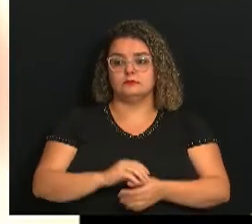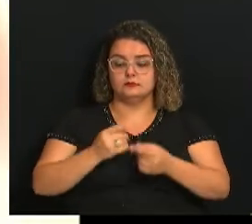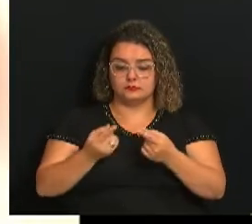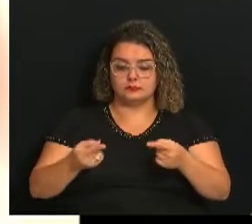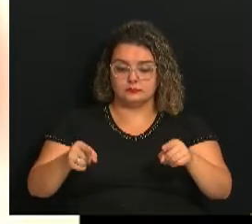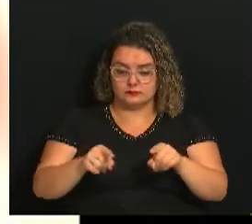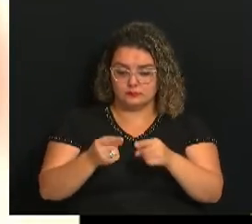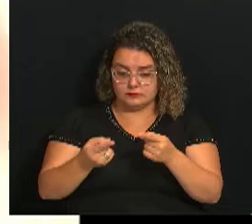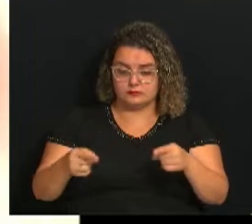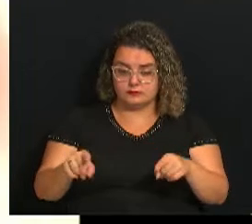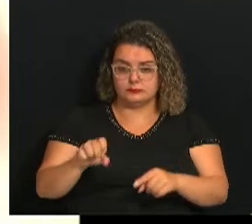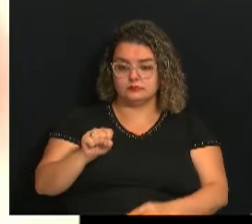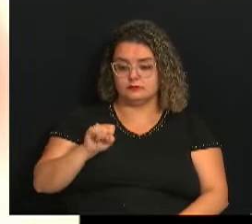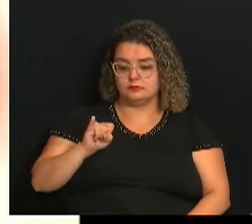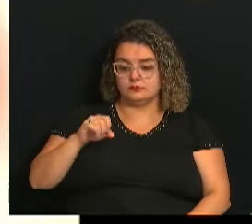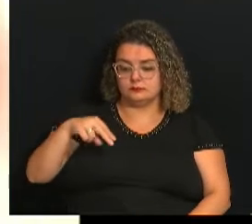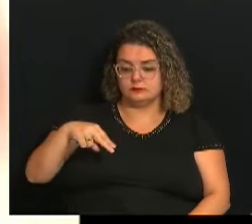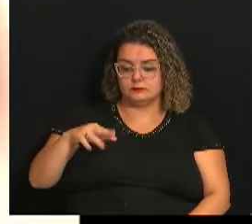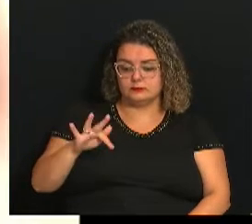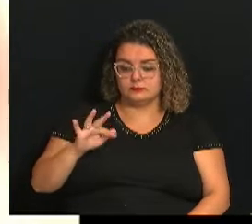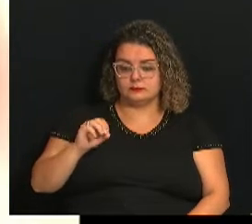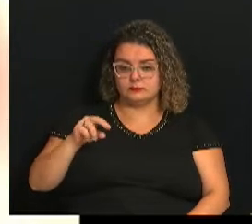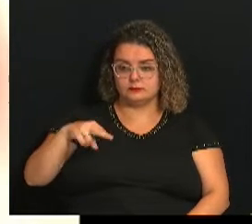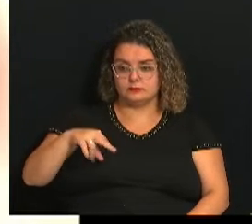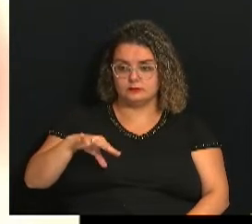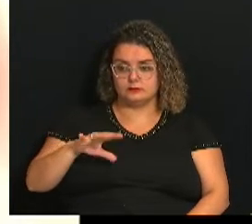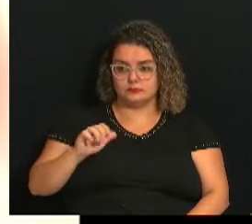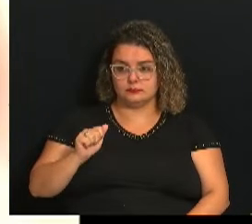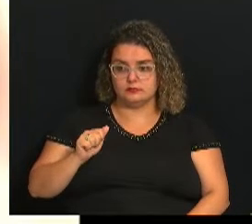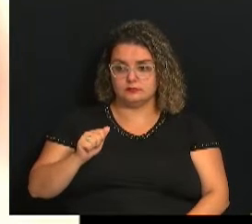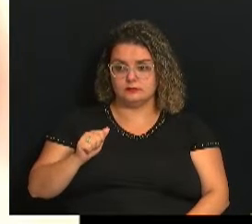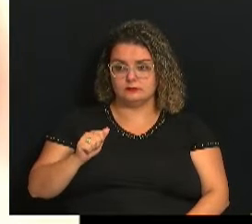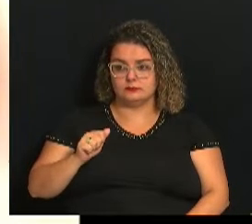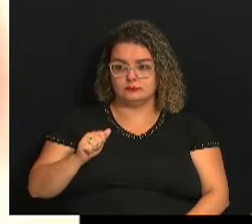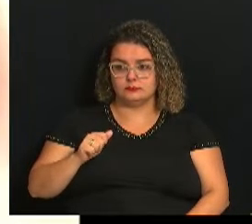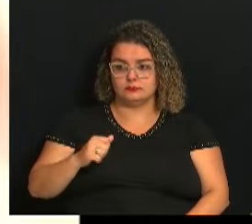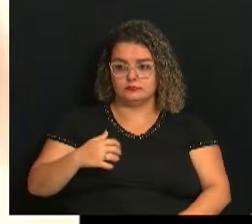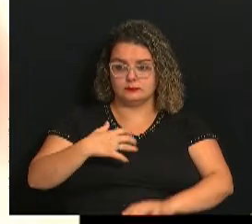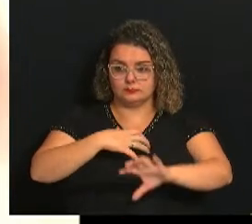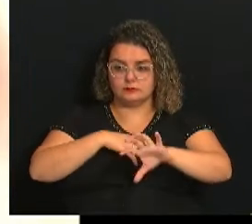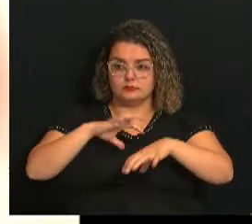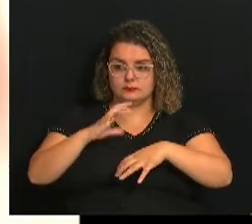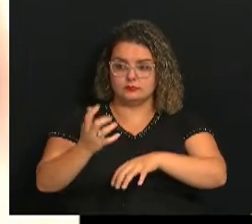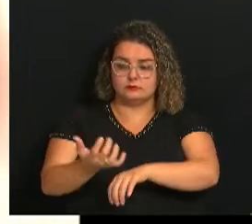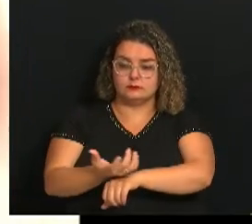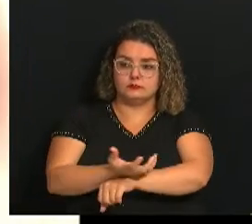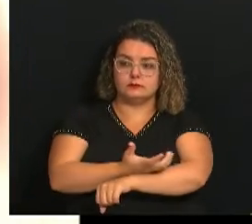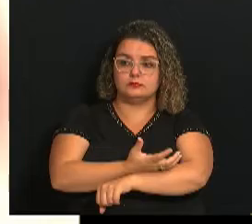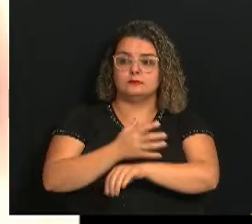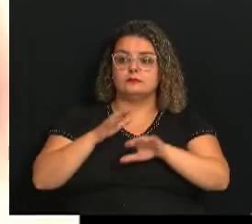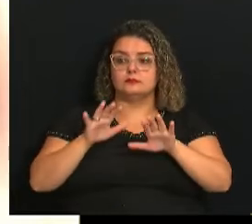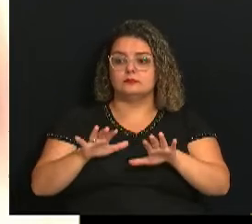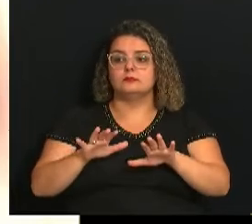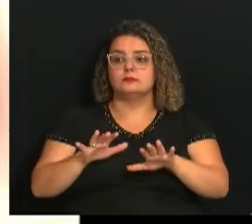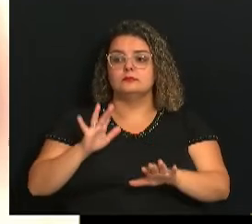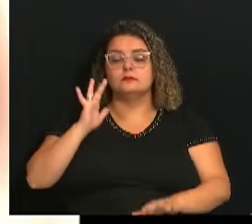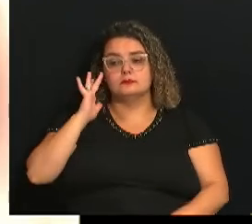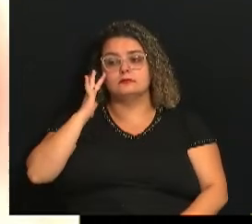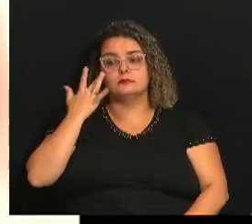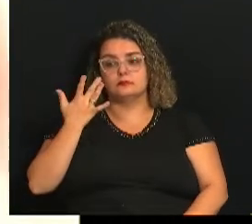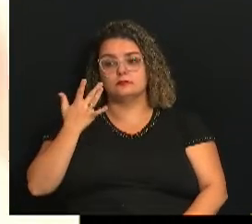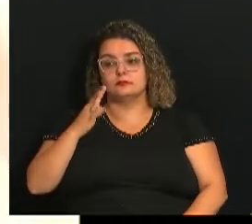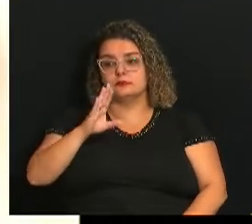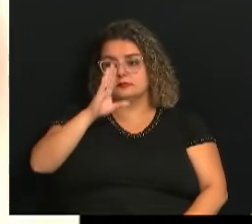Sinfônica, que causou uma grande comoção entre os colegas. Mas eu acho que o